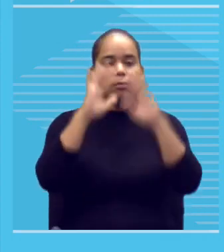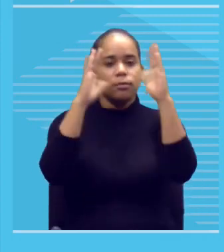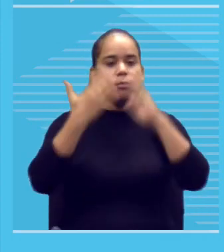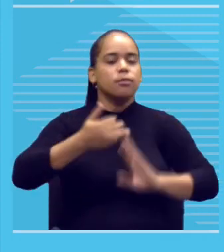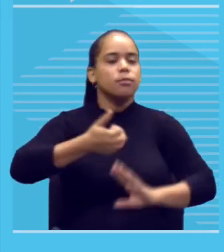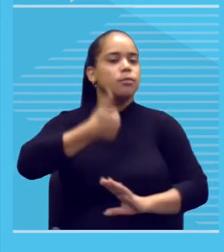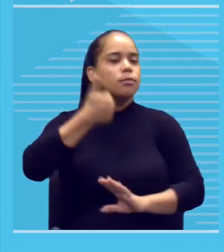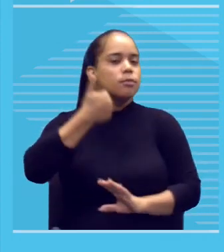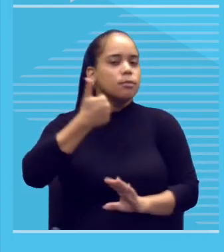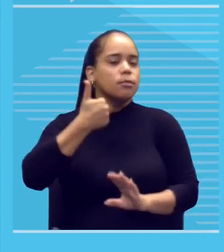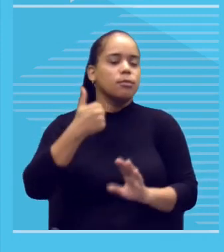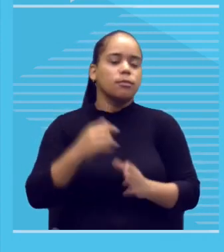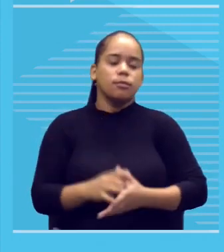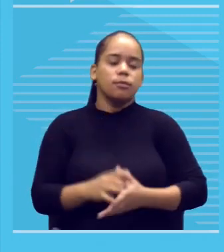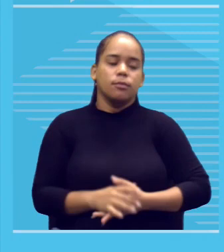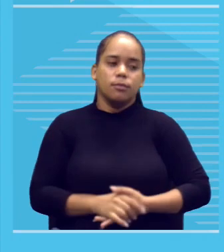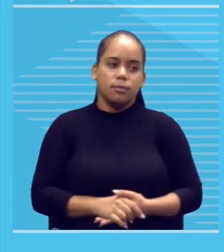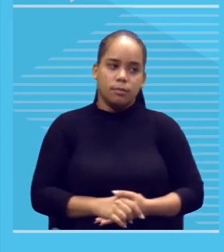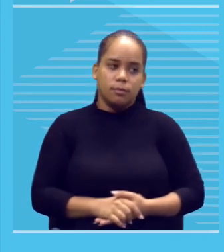situação aqui ó